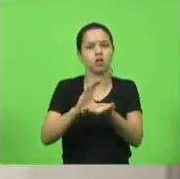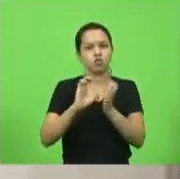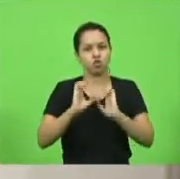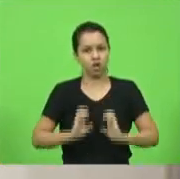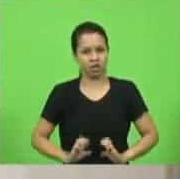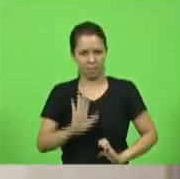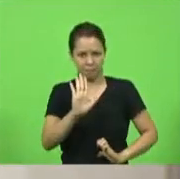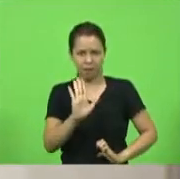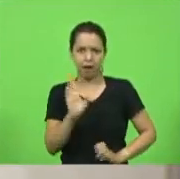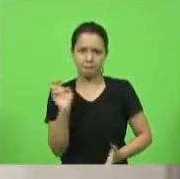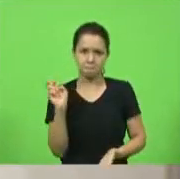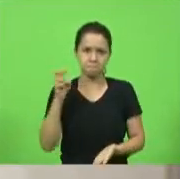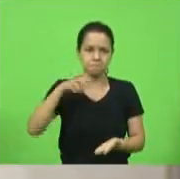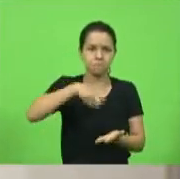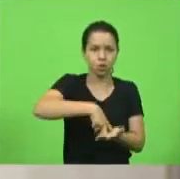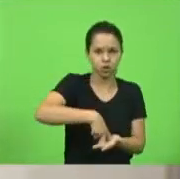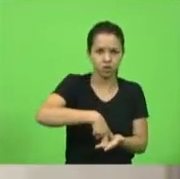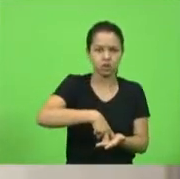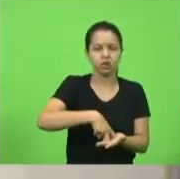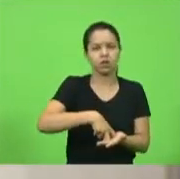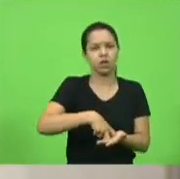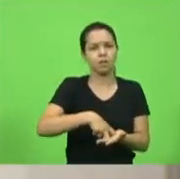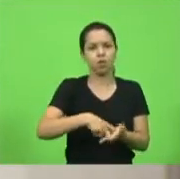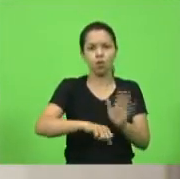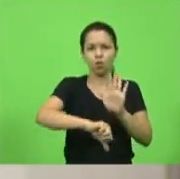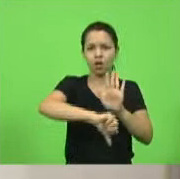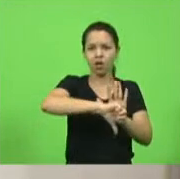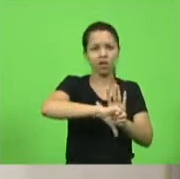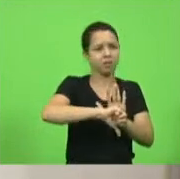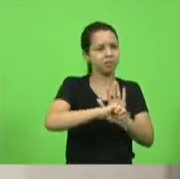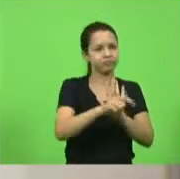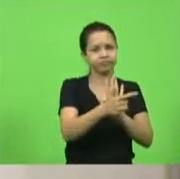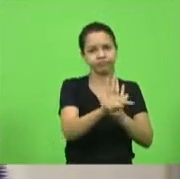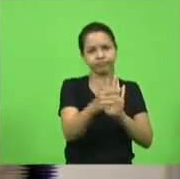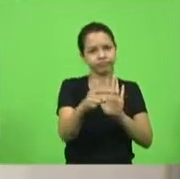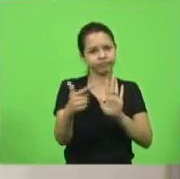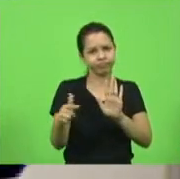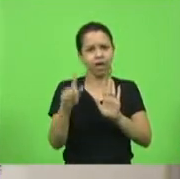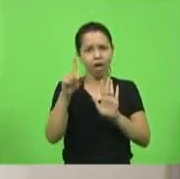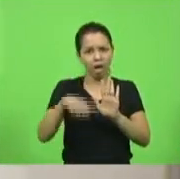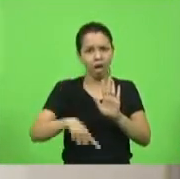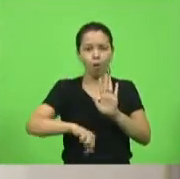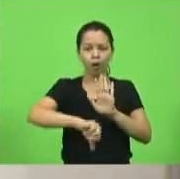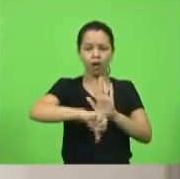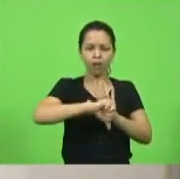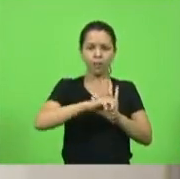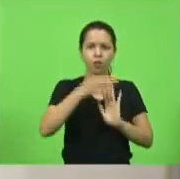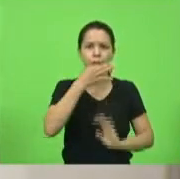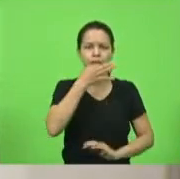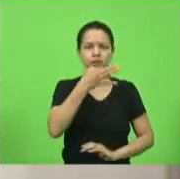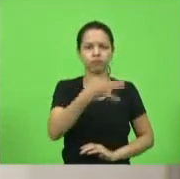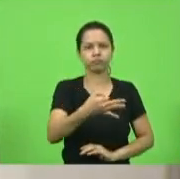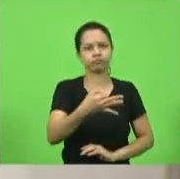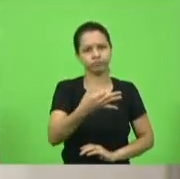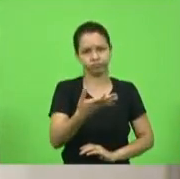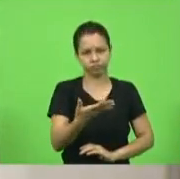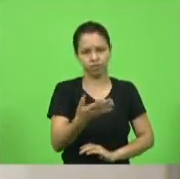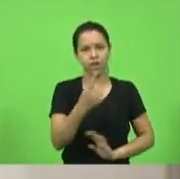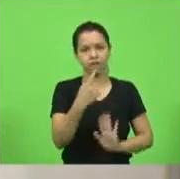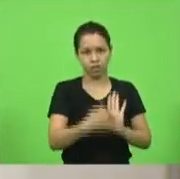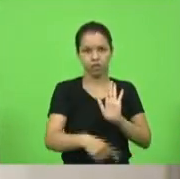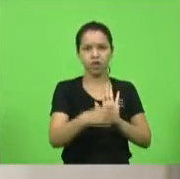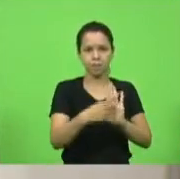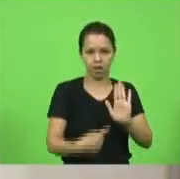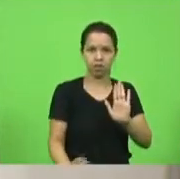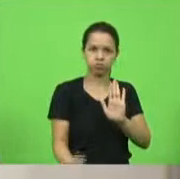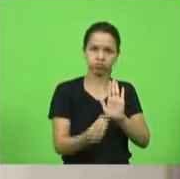puni-lo por um crime que não existe, que é um crime de opinião, que é vedado pelo texto da